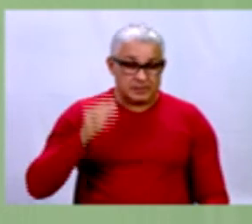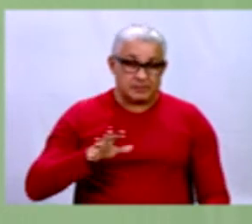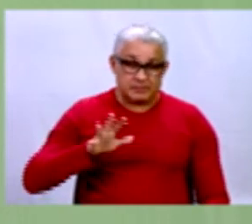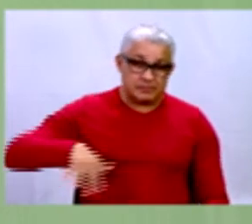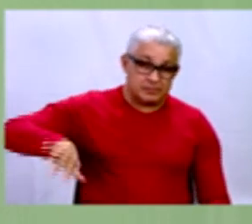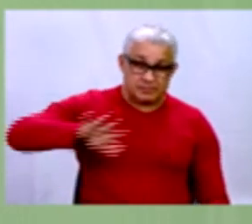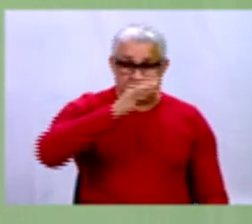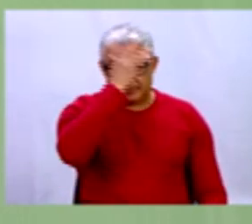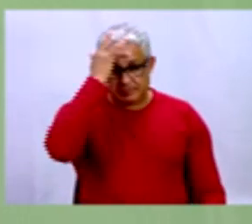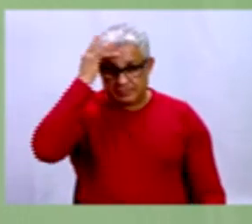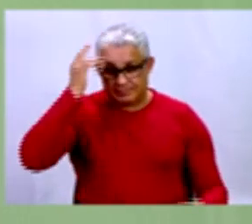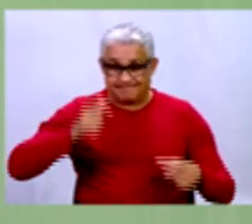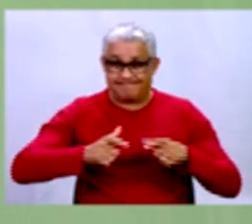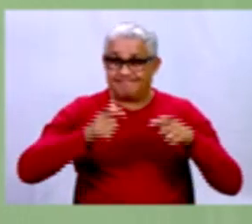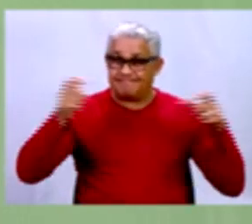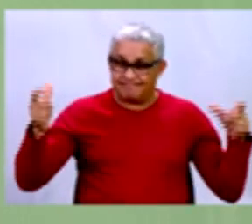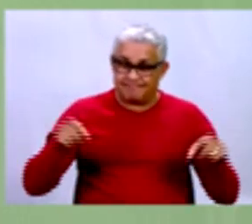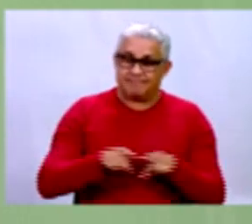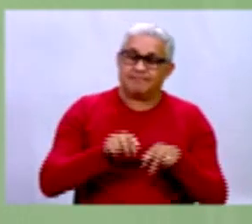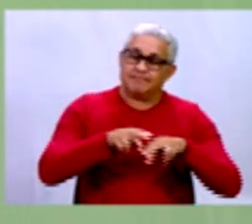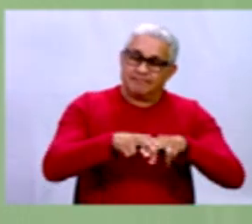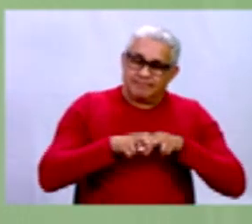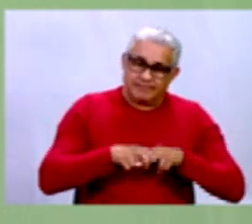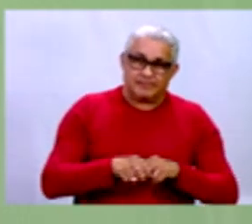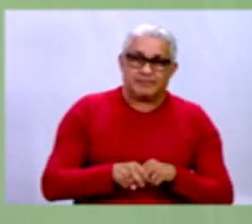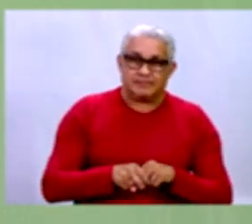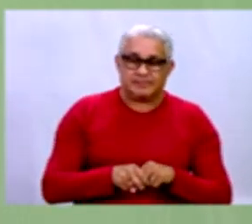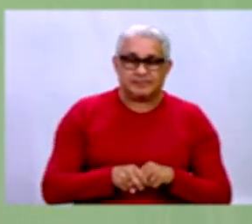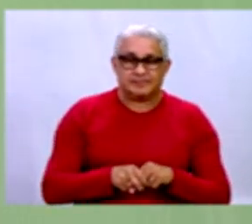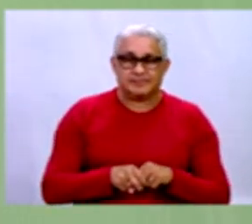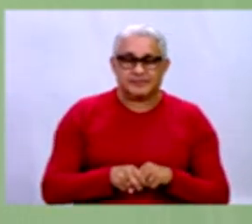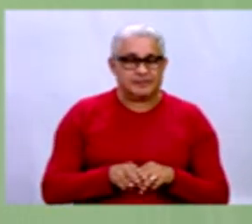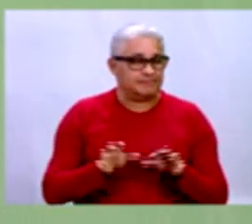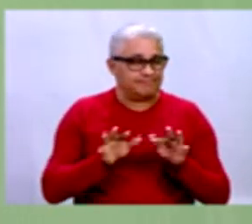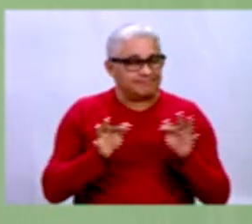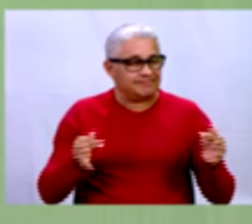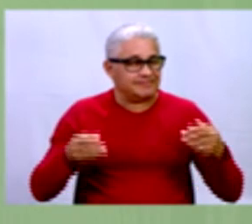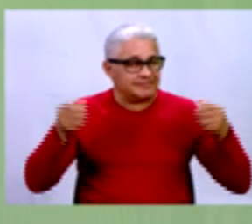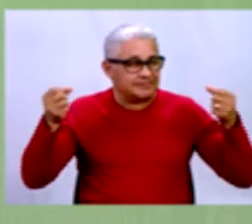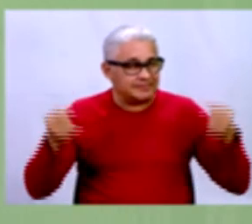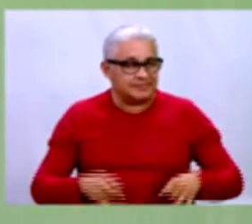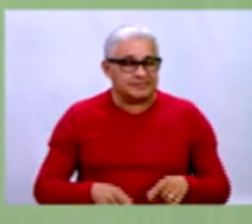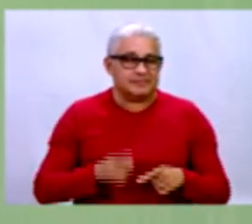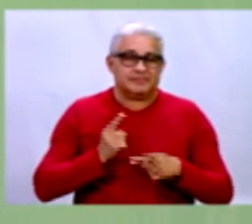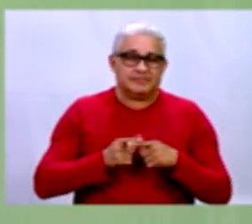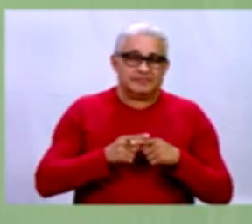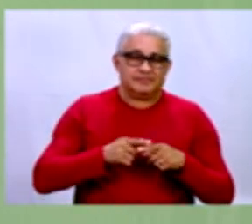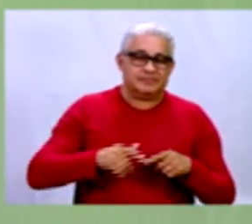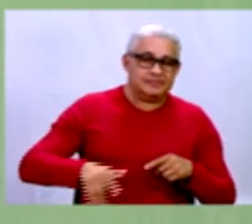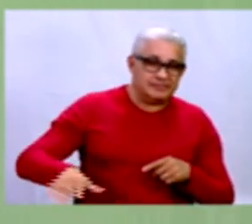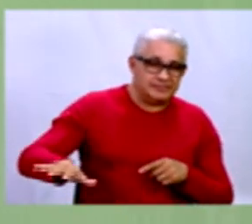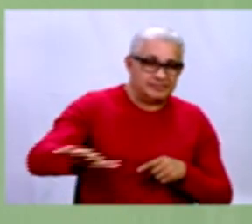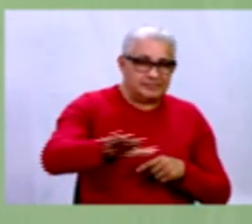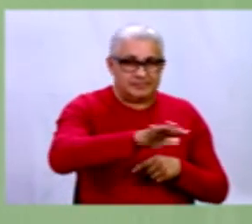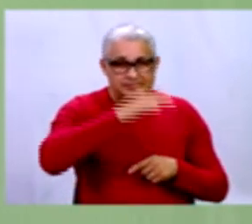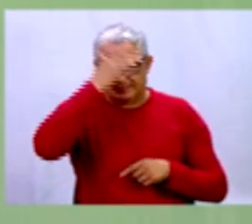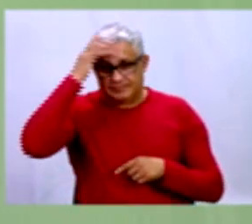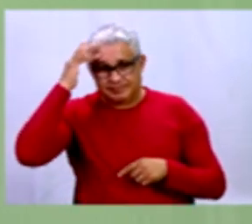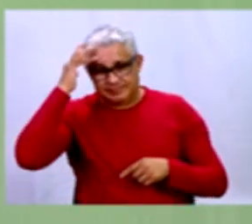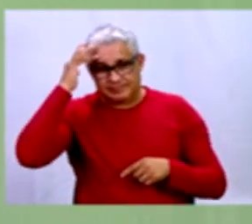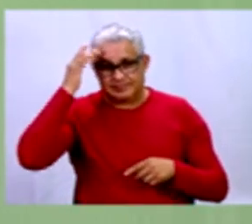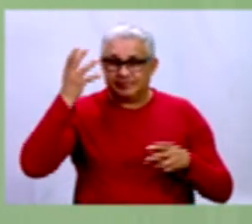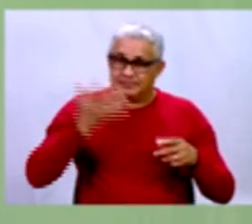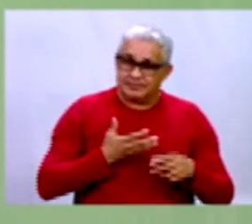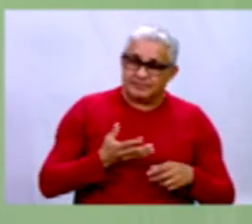maioria das pessoas. E a razão disso é muito simples. Uma grande parcela da população quer ou